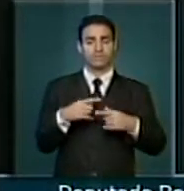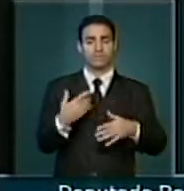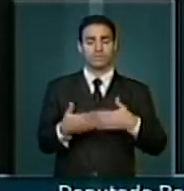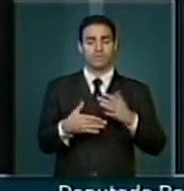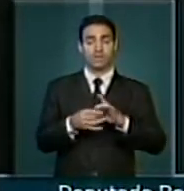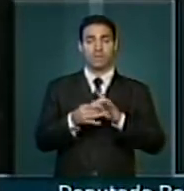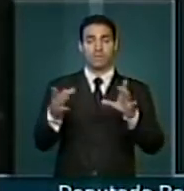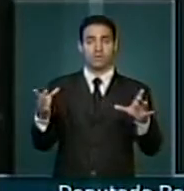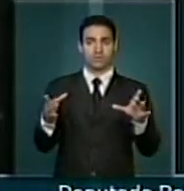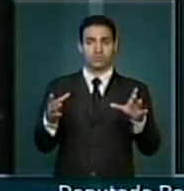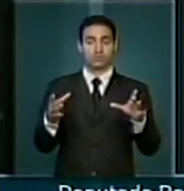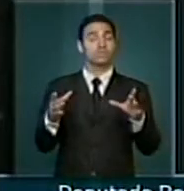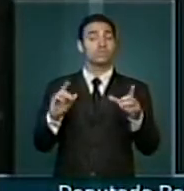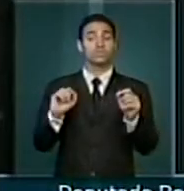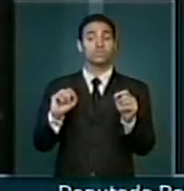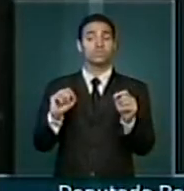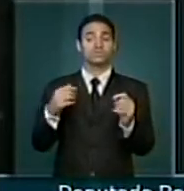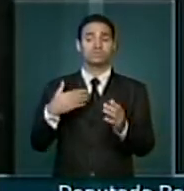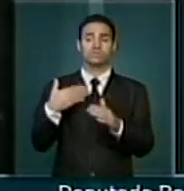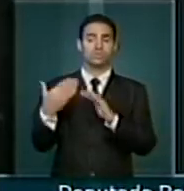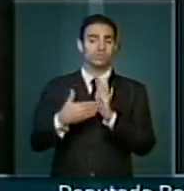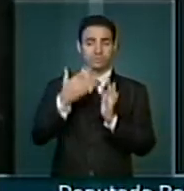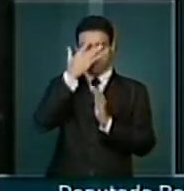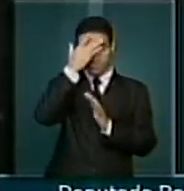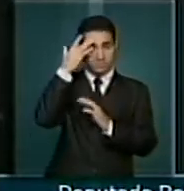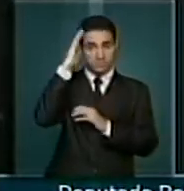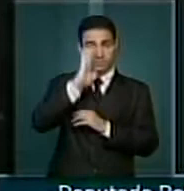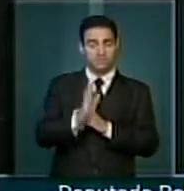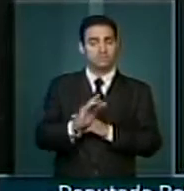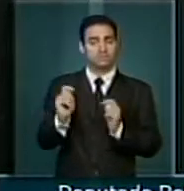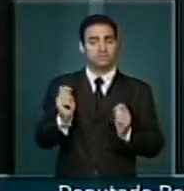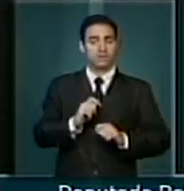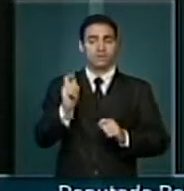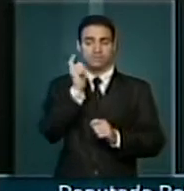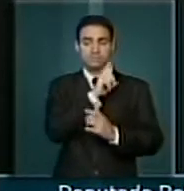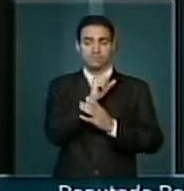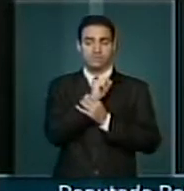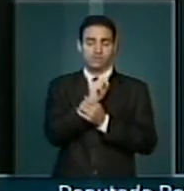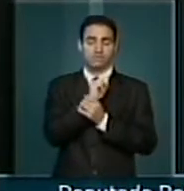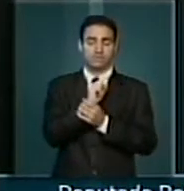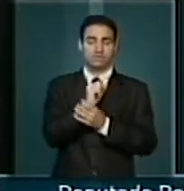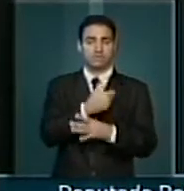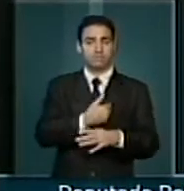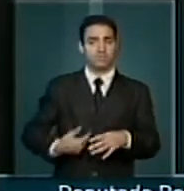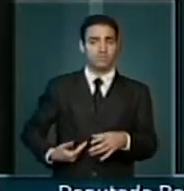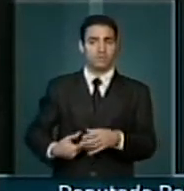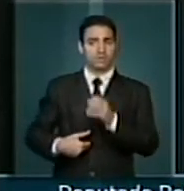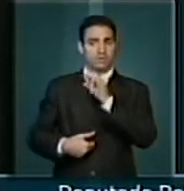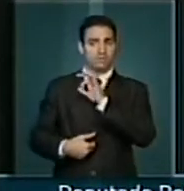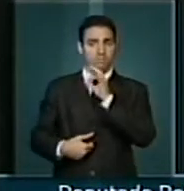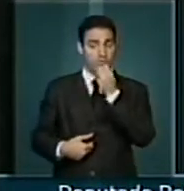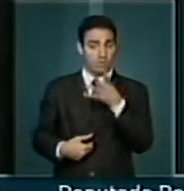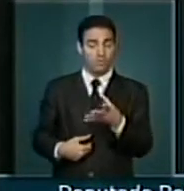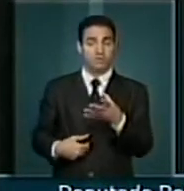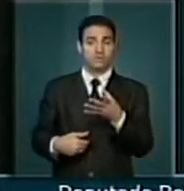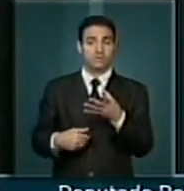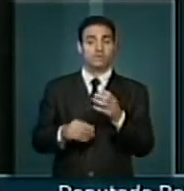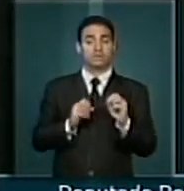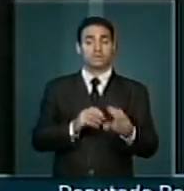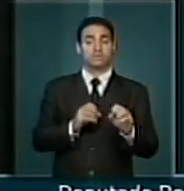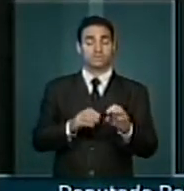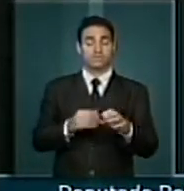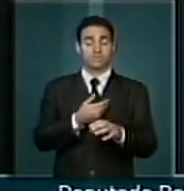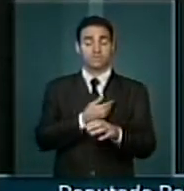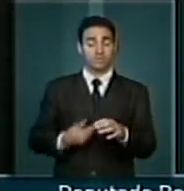democrático, onde todo cidadão brasileiro tenha segurança pública de excelência, educação pública